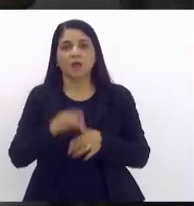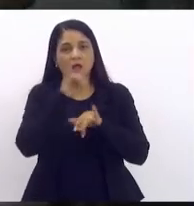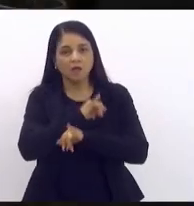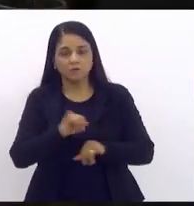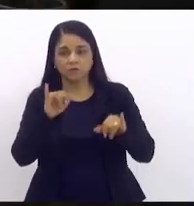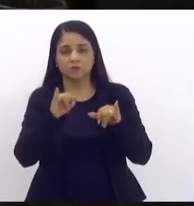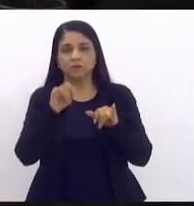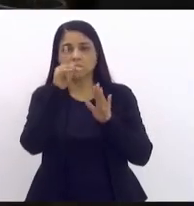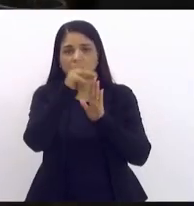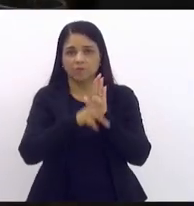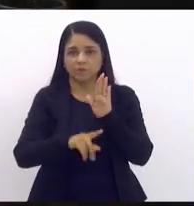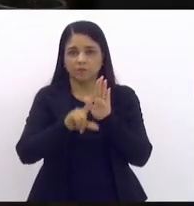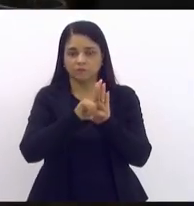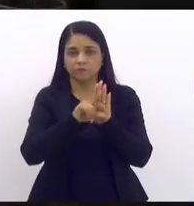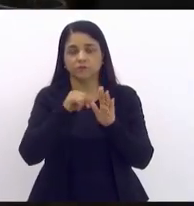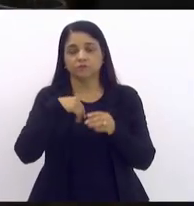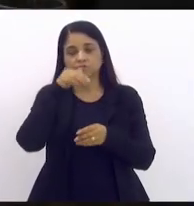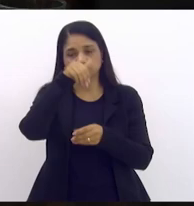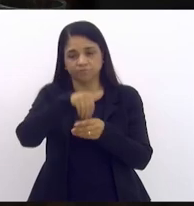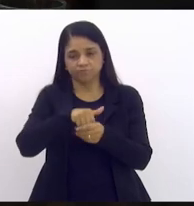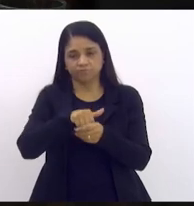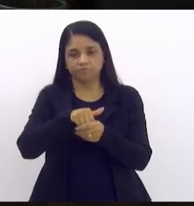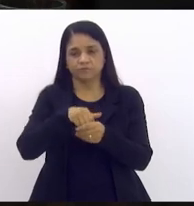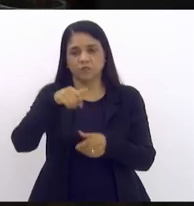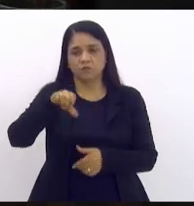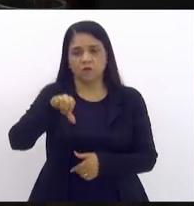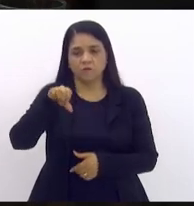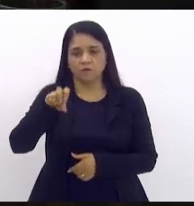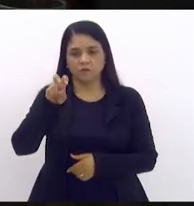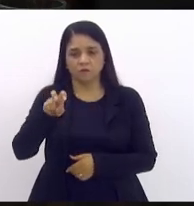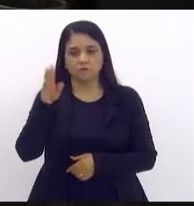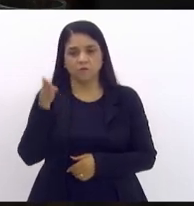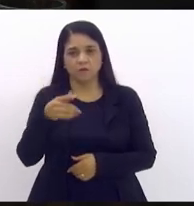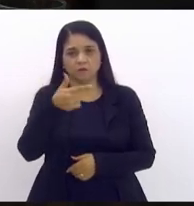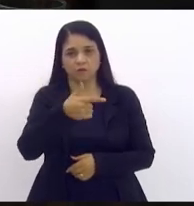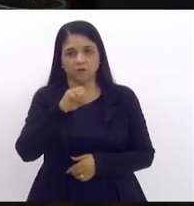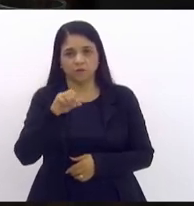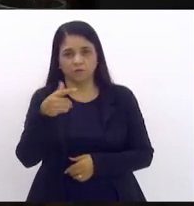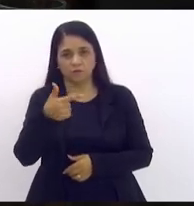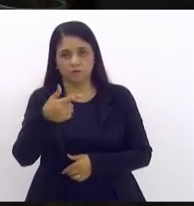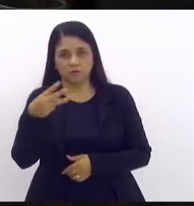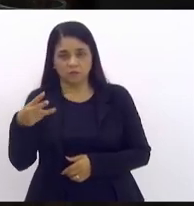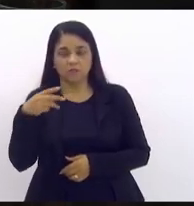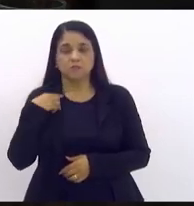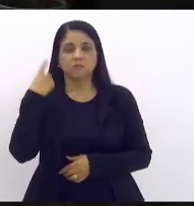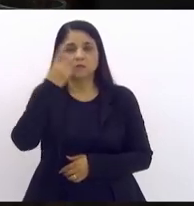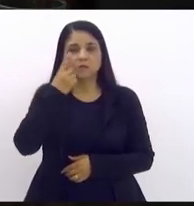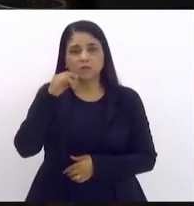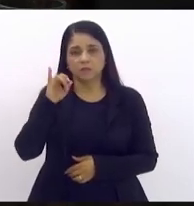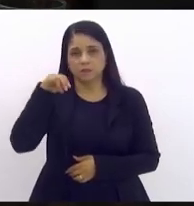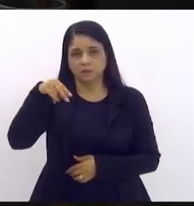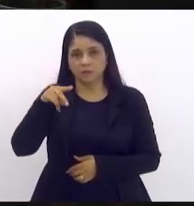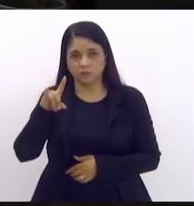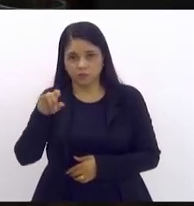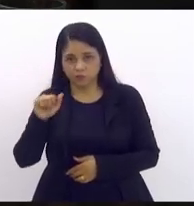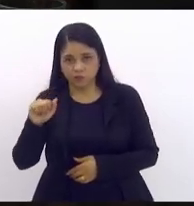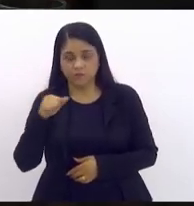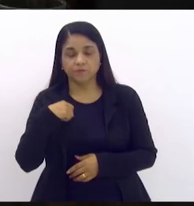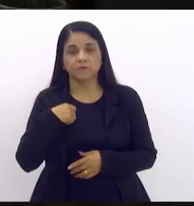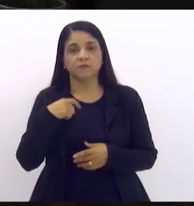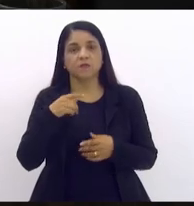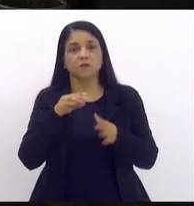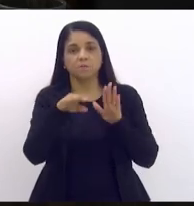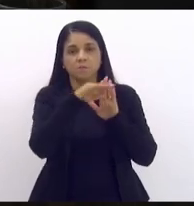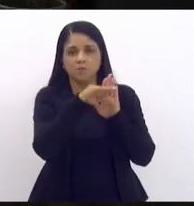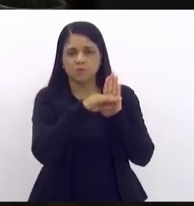Anuncio em votação e primeira discussão o projeto de lei número 995 de 23, de autoria da deputada Índia Armelau, que institui o Programa